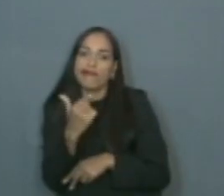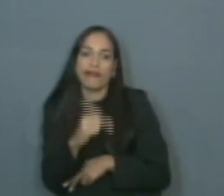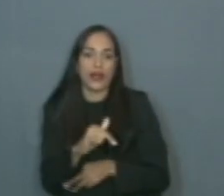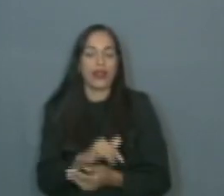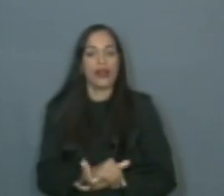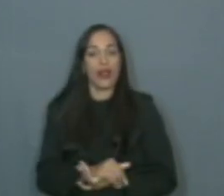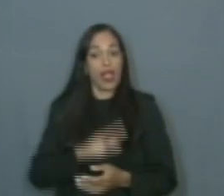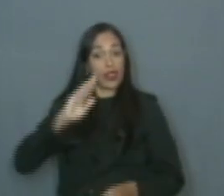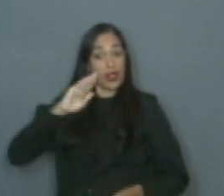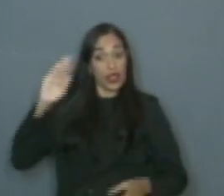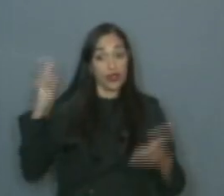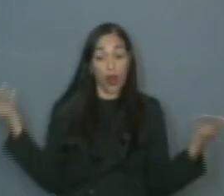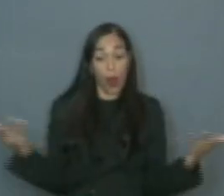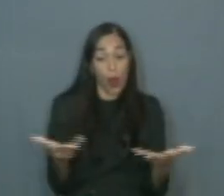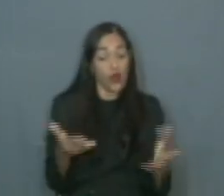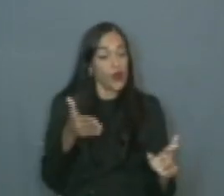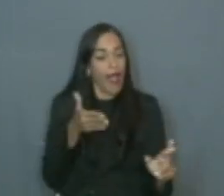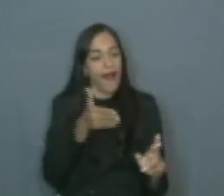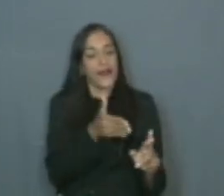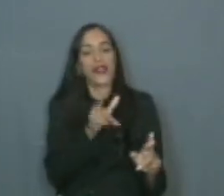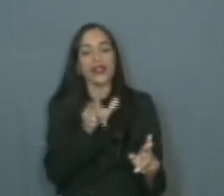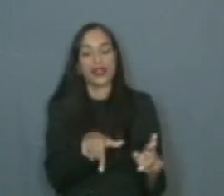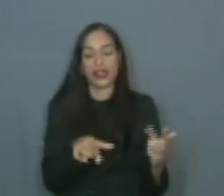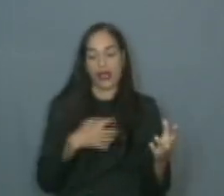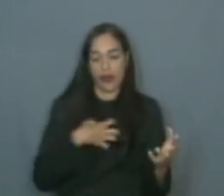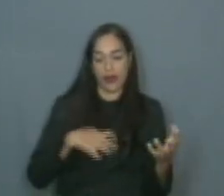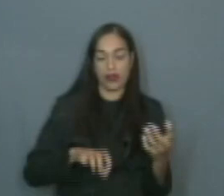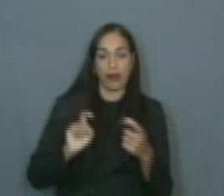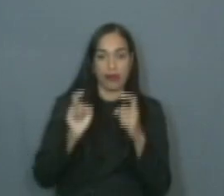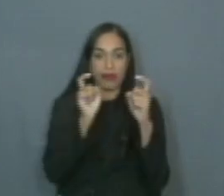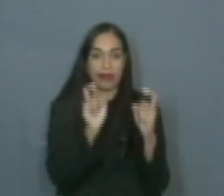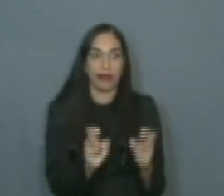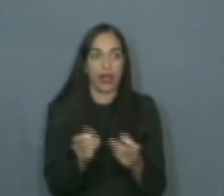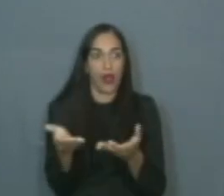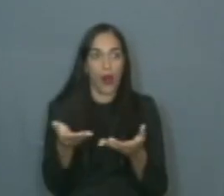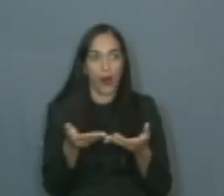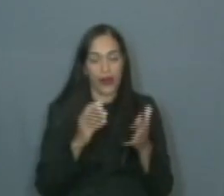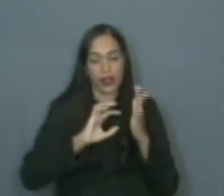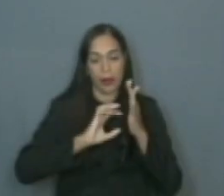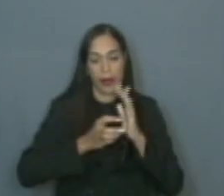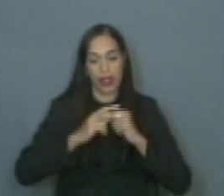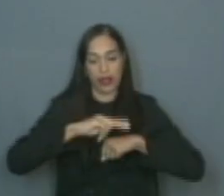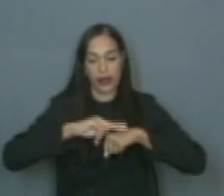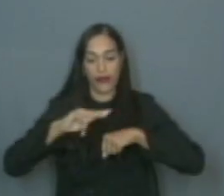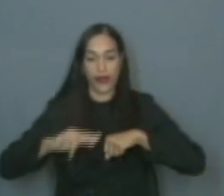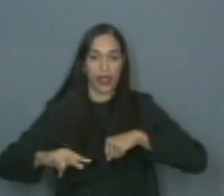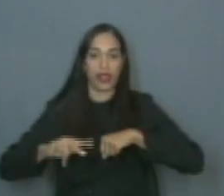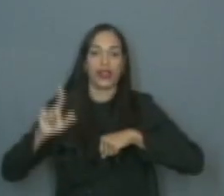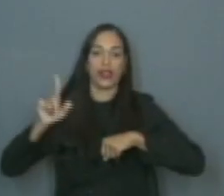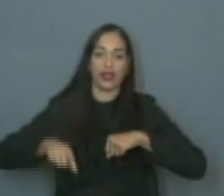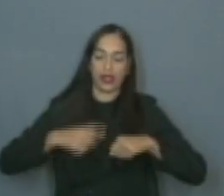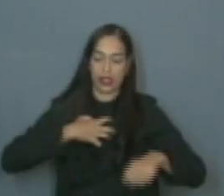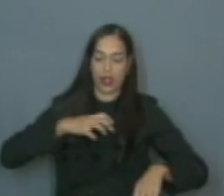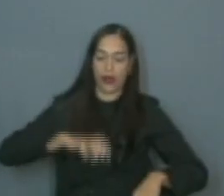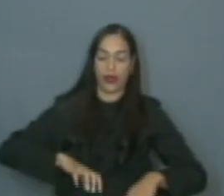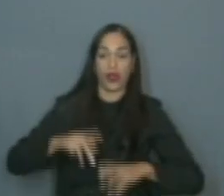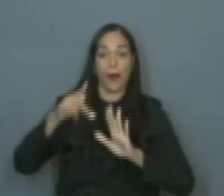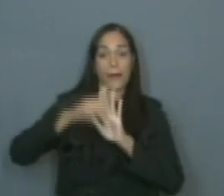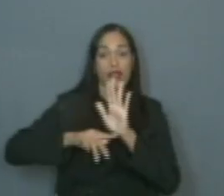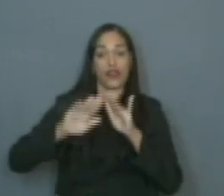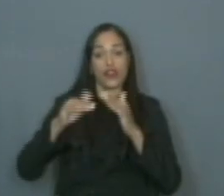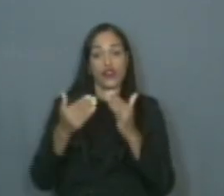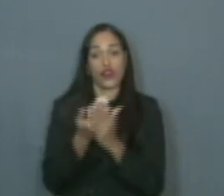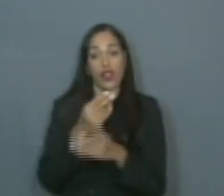maneira pioneira, que hoje é uma referência, estivemos em Salvador discutindo isso, a convite do Partido Verde, lá em Salvador, que é o projeto